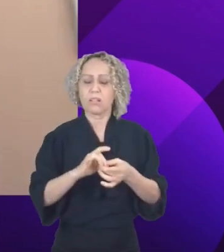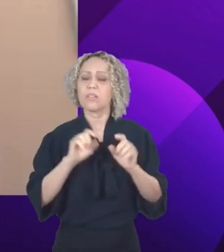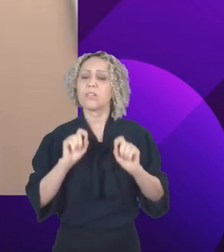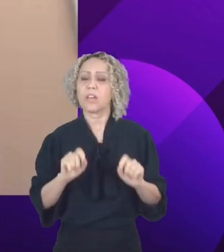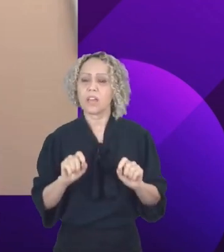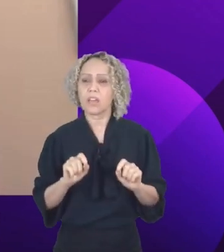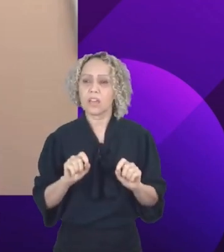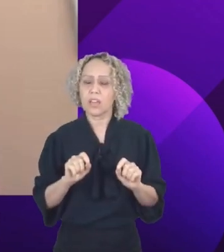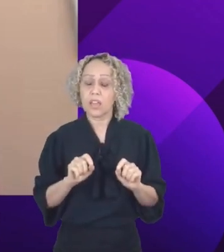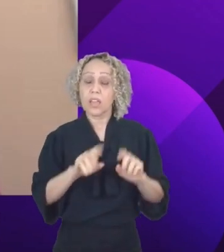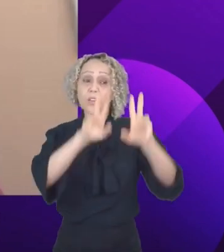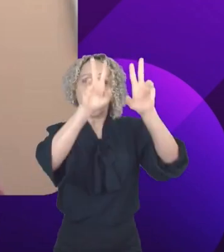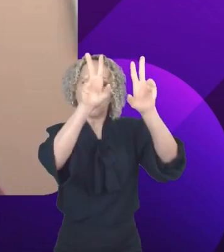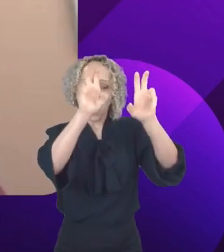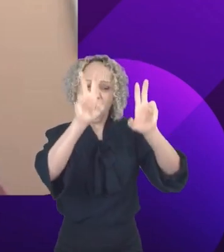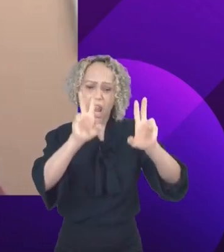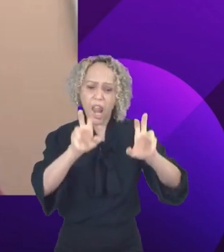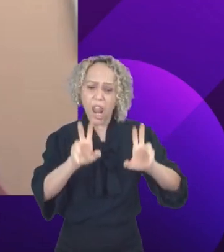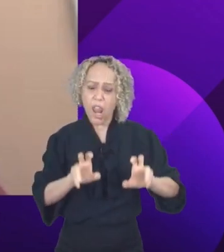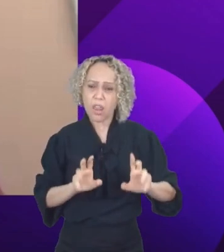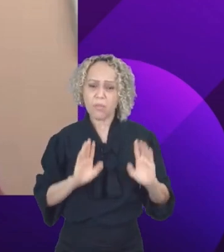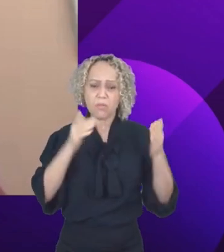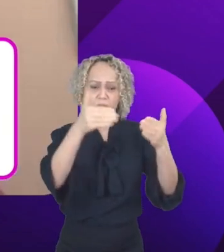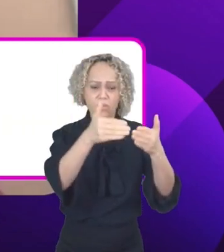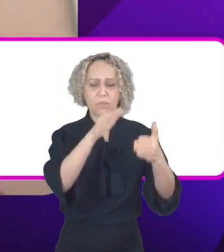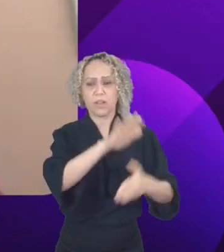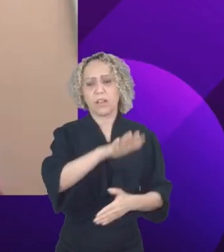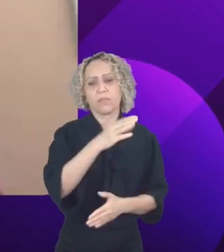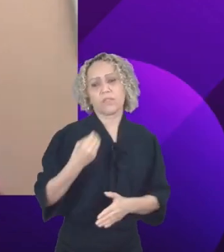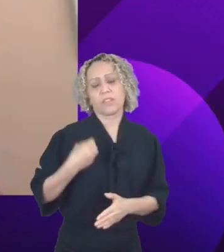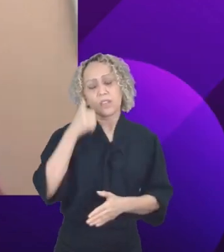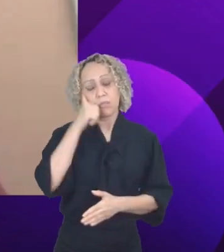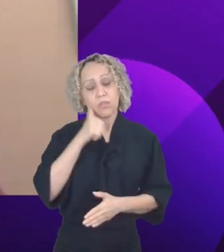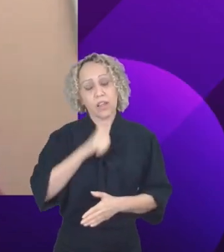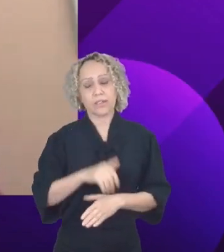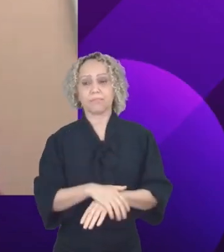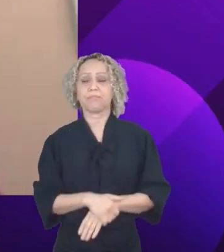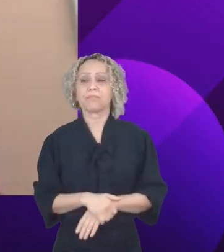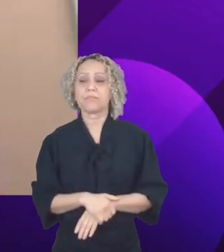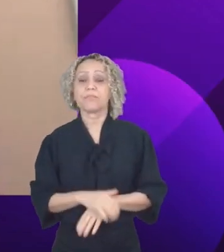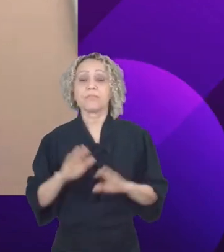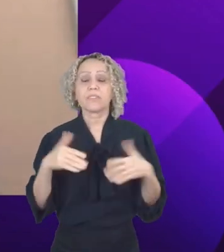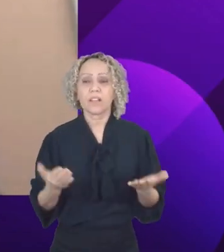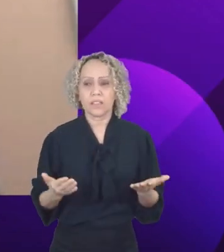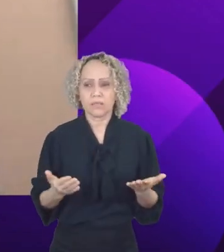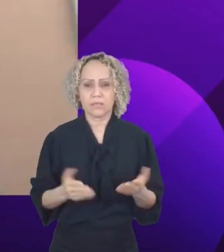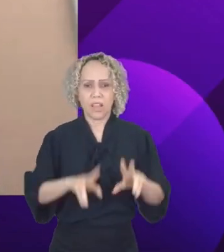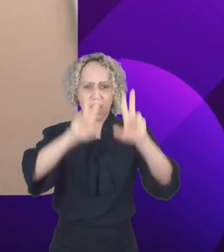todos os temas que dizem respeito à vida das mulheres. Então,